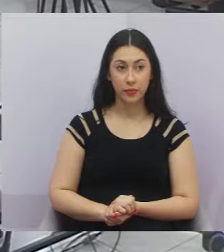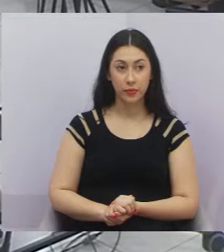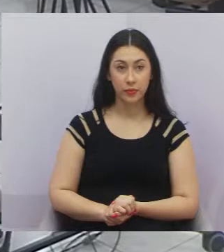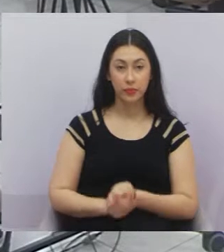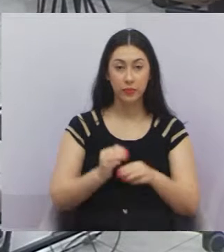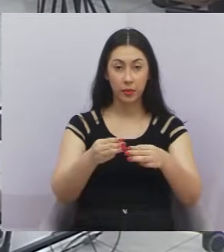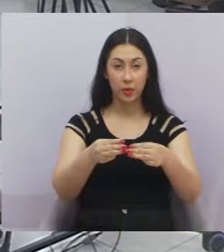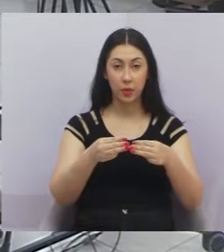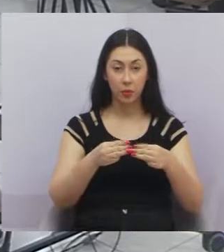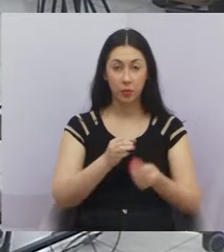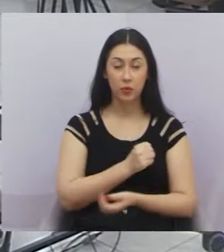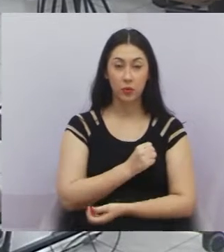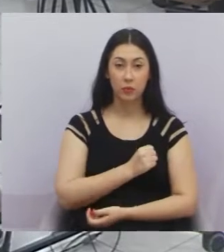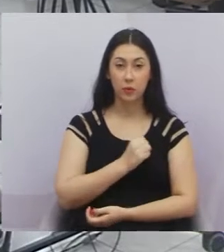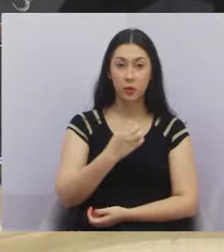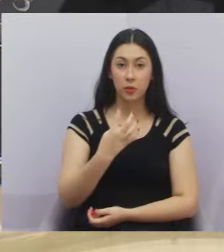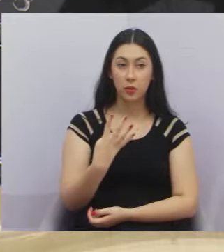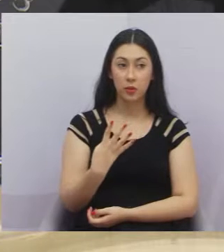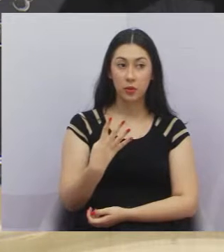Moção